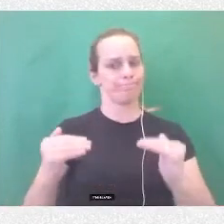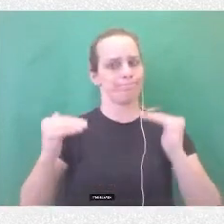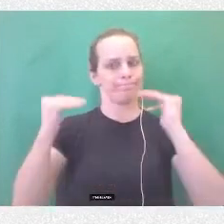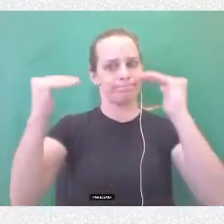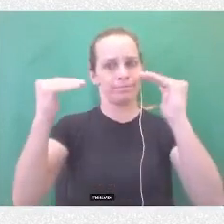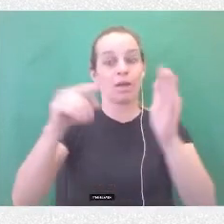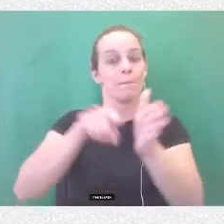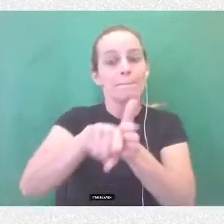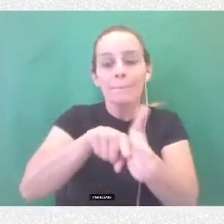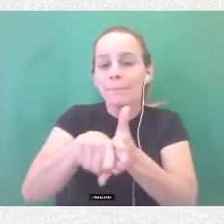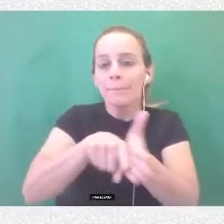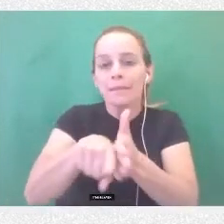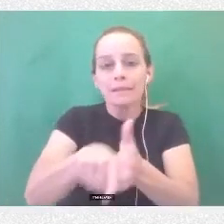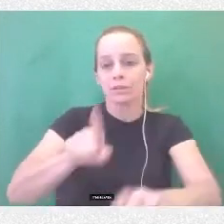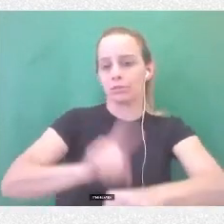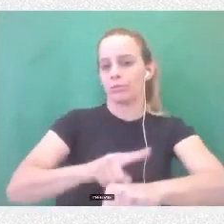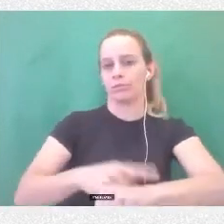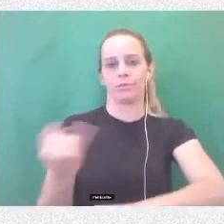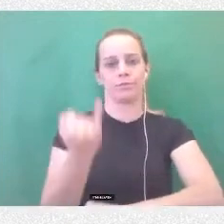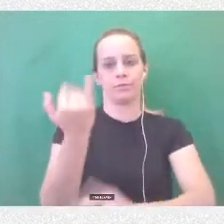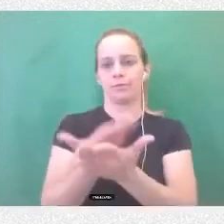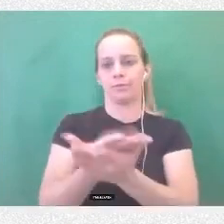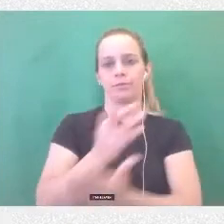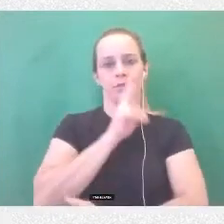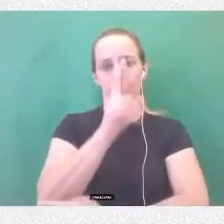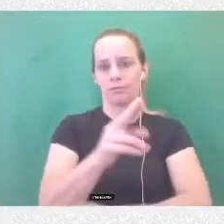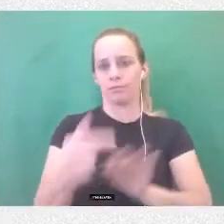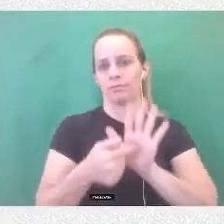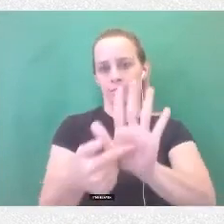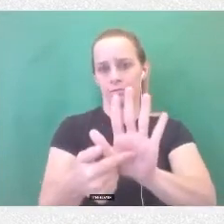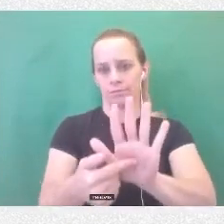pesquisas que esse estudo está tentando responder.